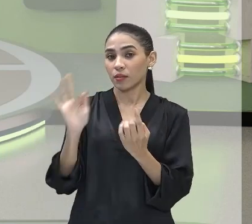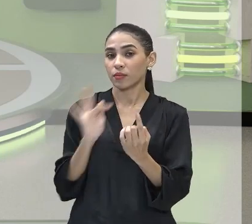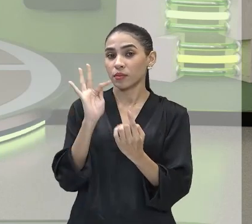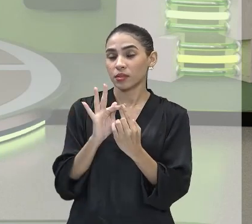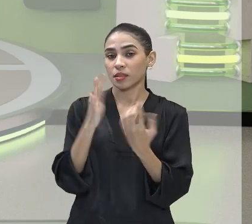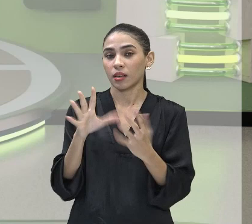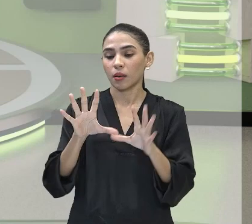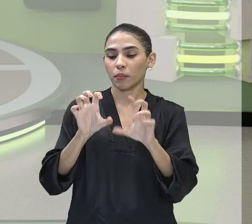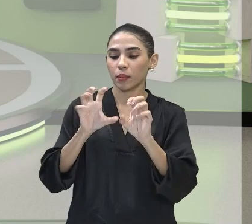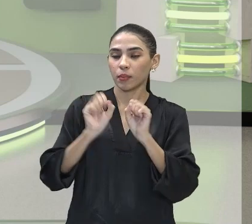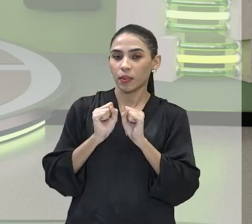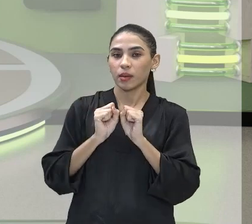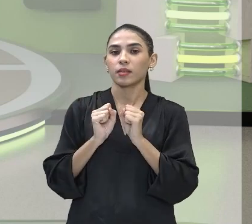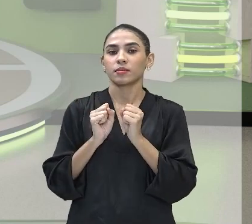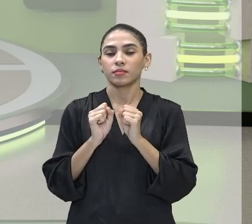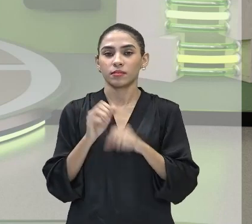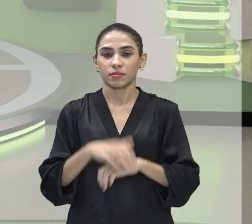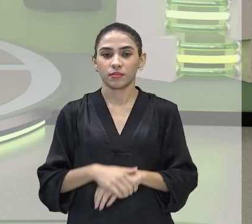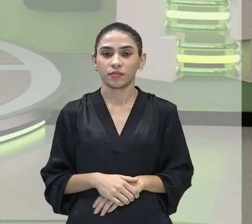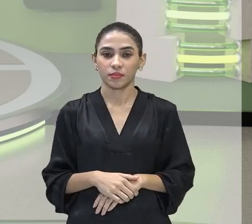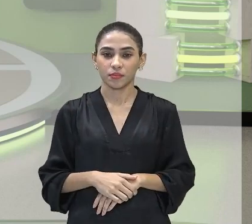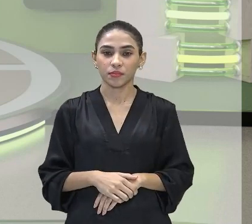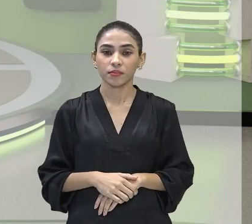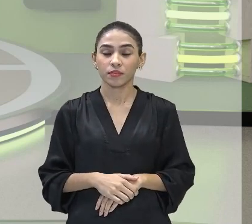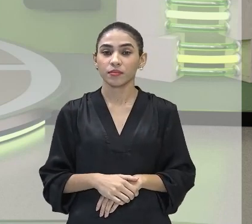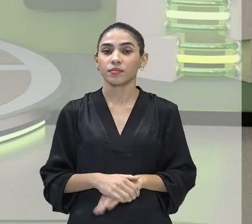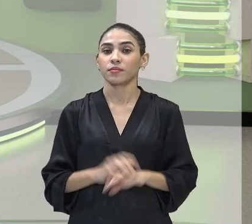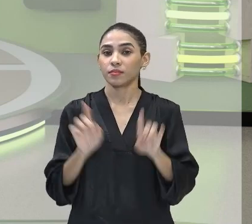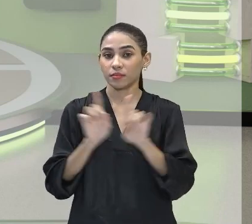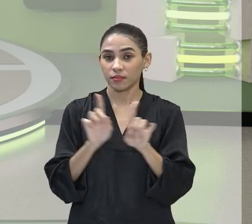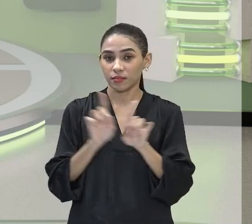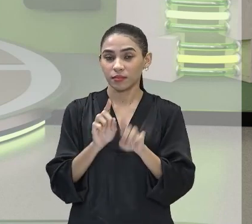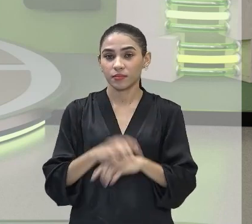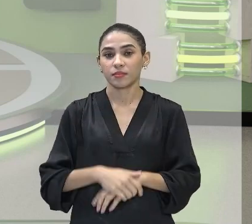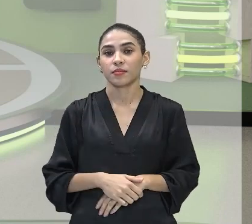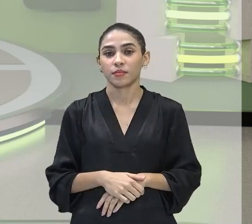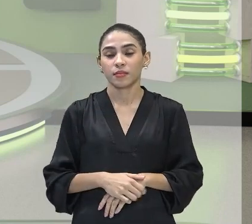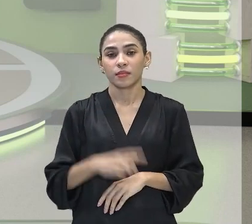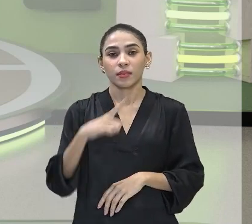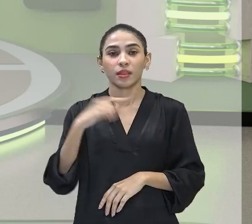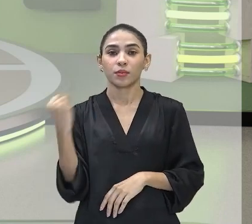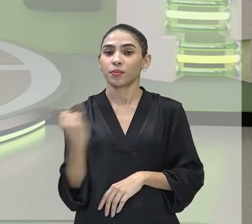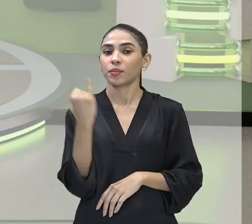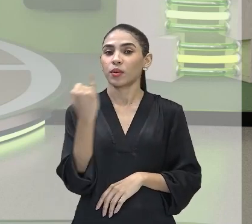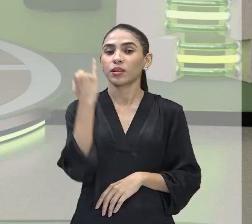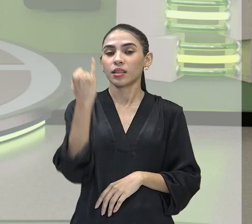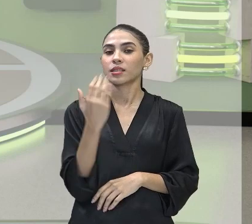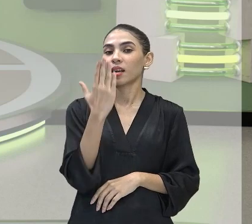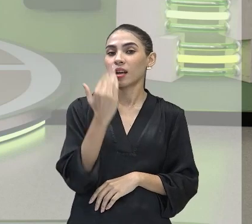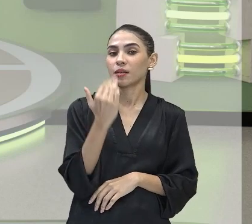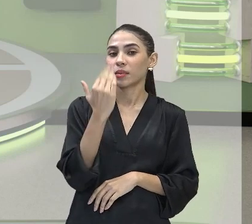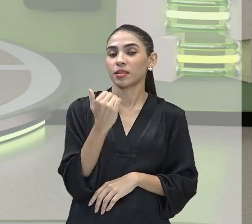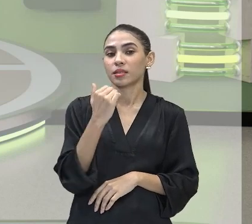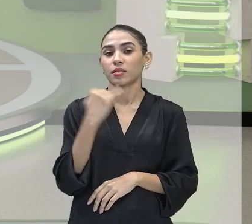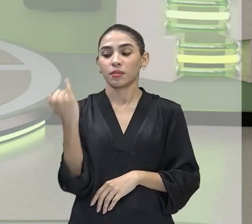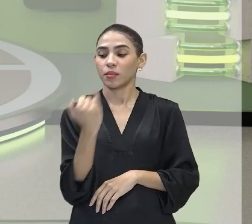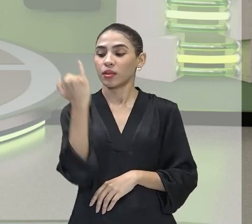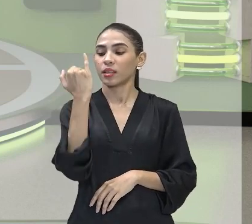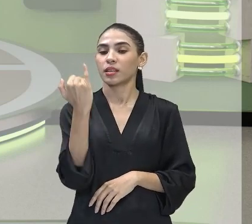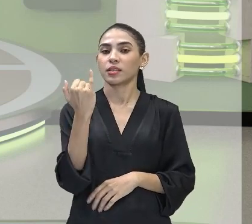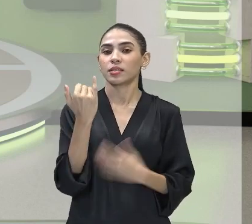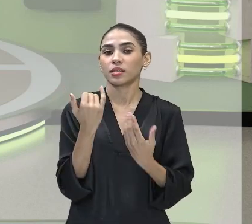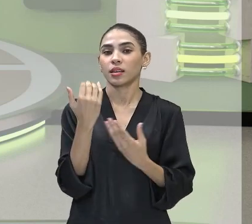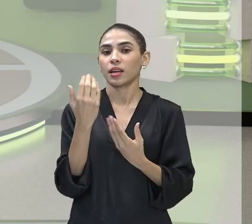absorção de nutrientes tá bom além disso né além da dessa importância na alimentação importância ân no nosso